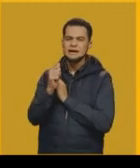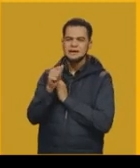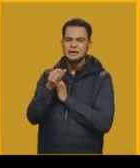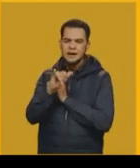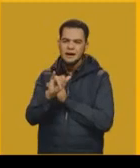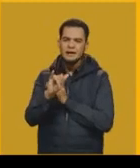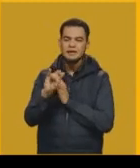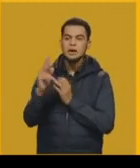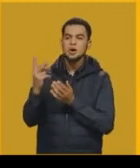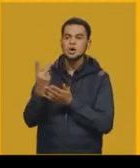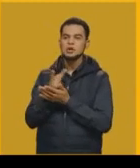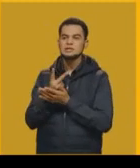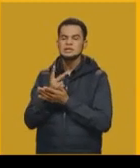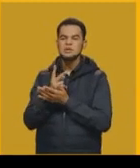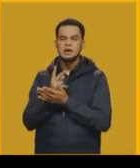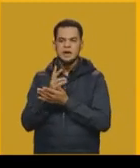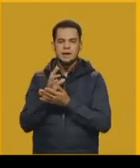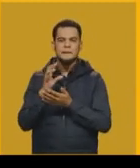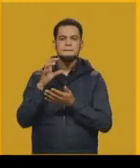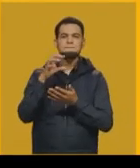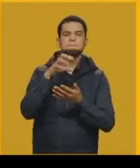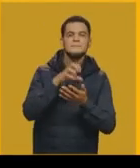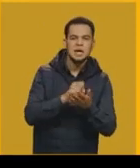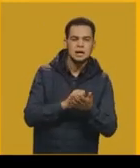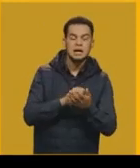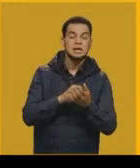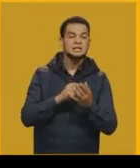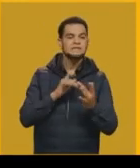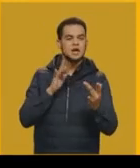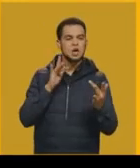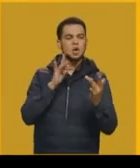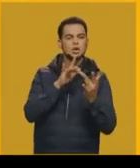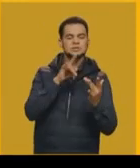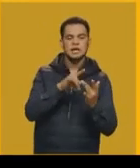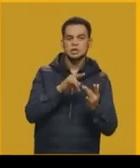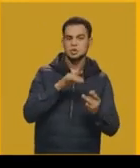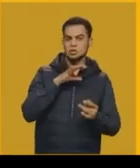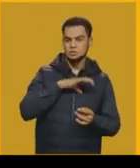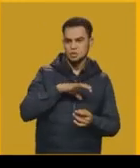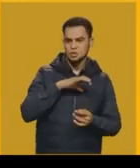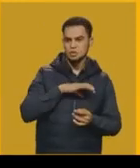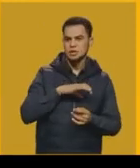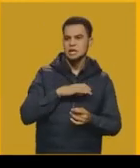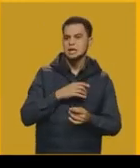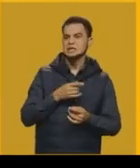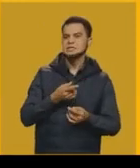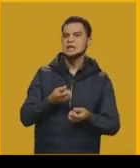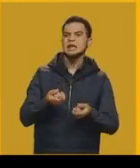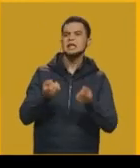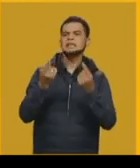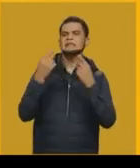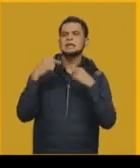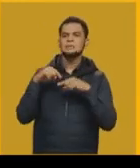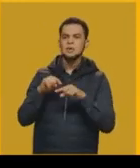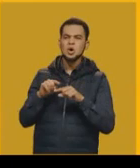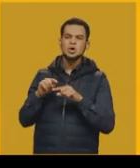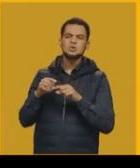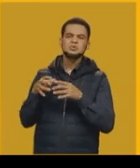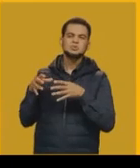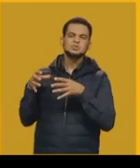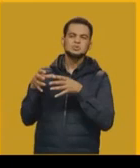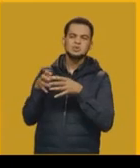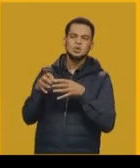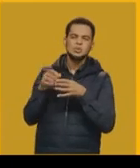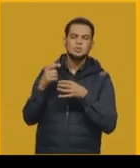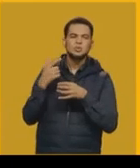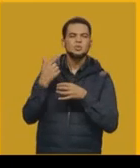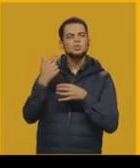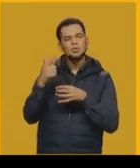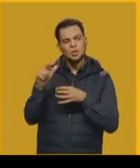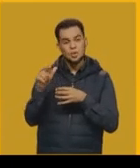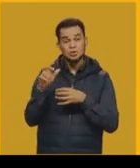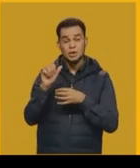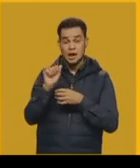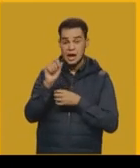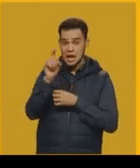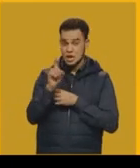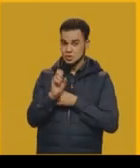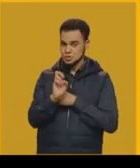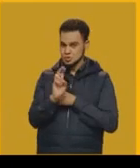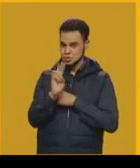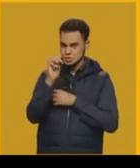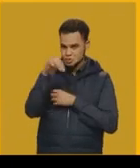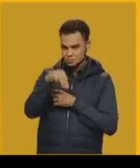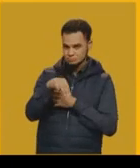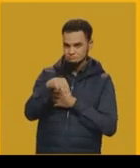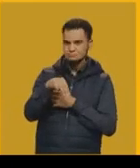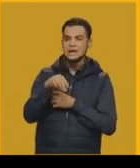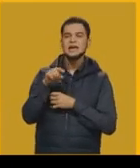parte oriental da África, a gente teve também o reino de Axum, que foi um reino muito importante, que se desenvolveu muito com as questões agrícolas, né, teve